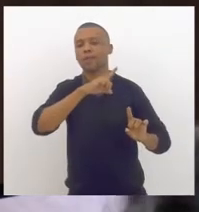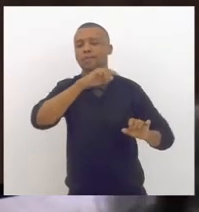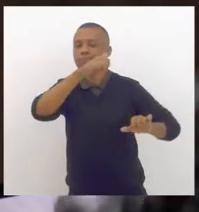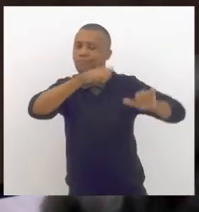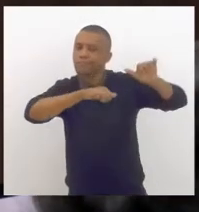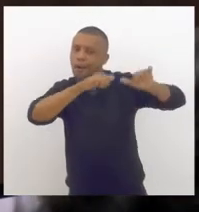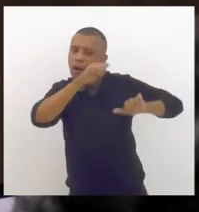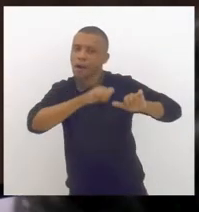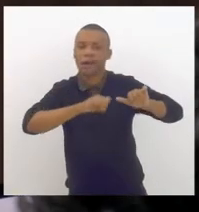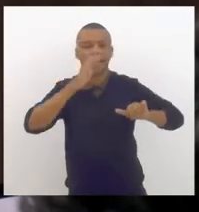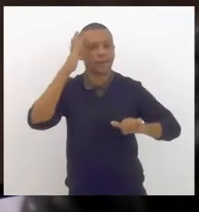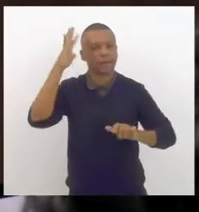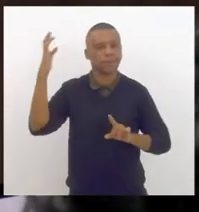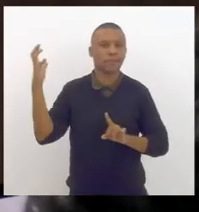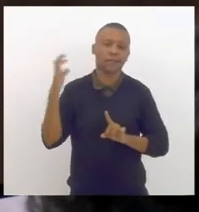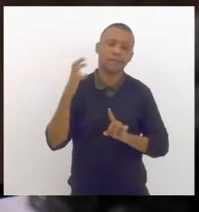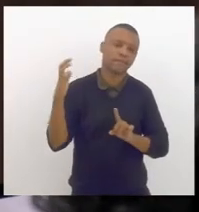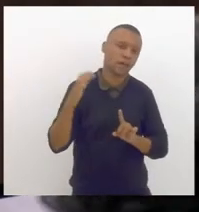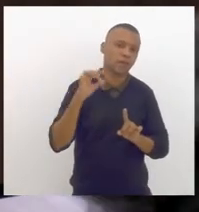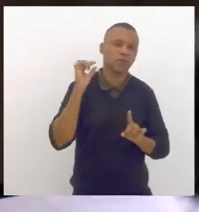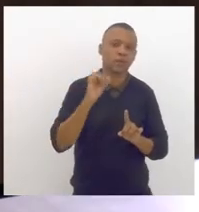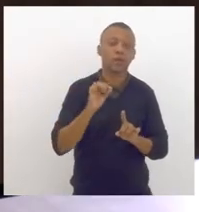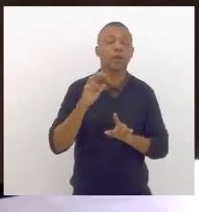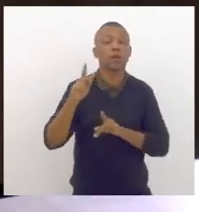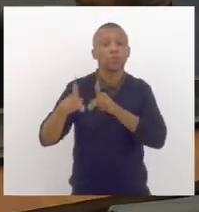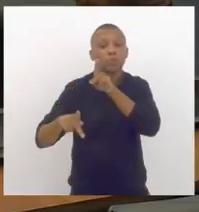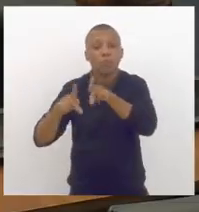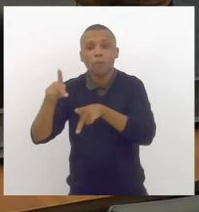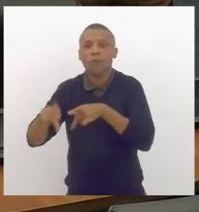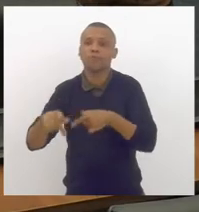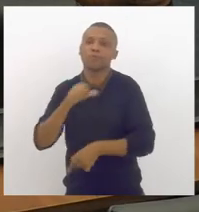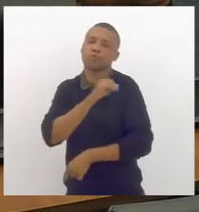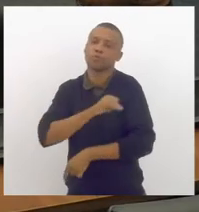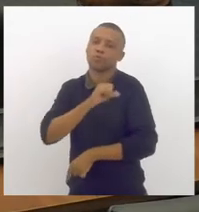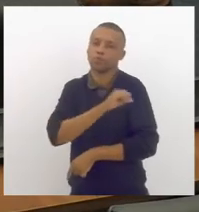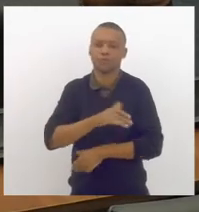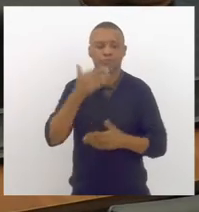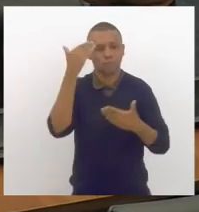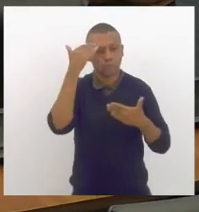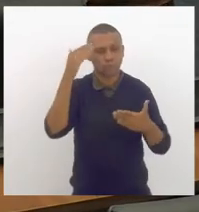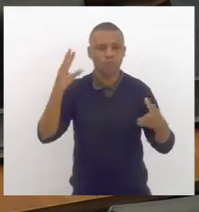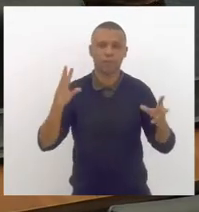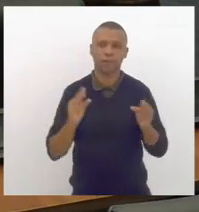reflete na vontade do povo fluminense. Muito obrigada.